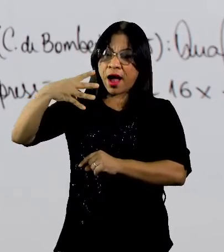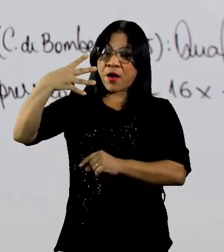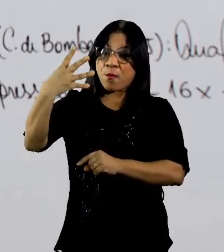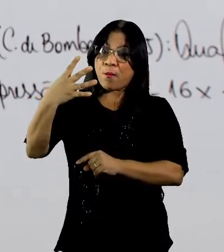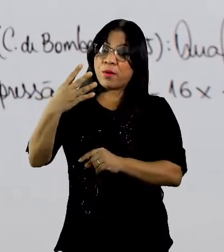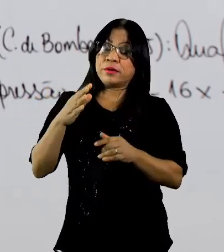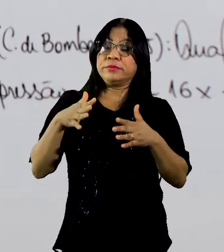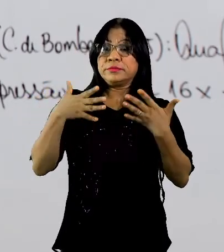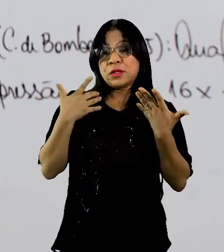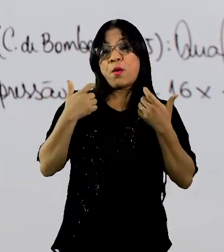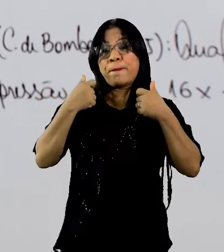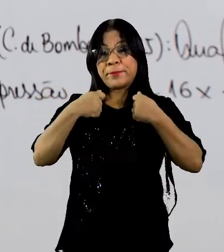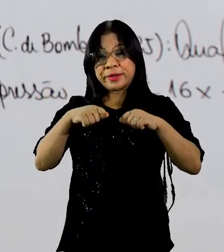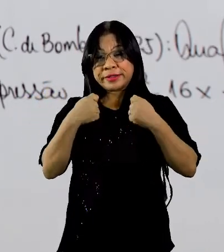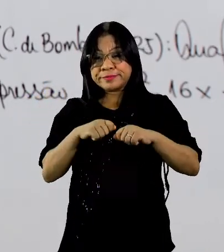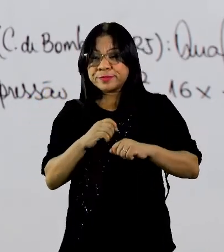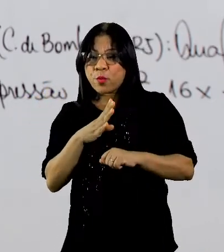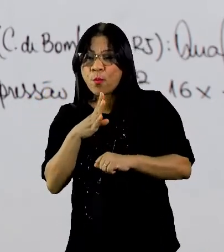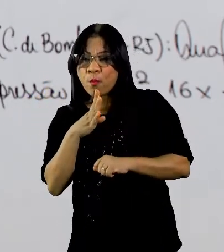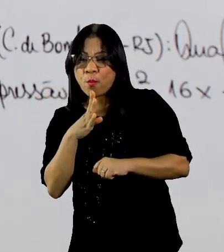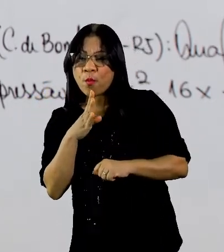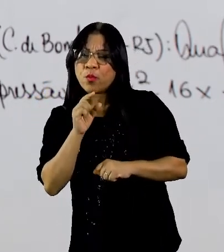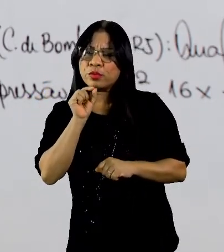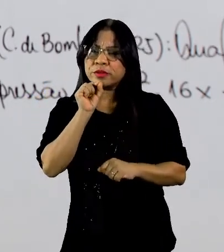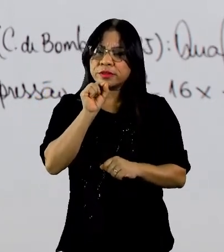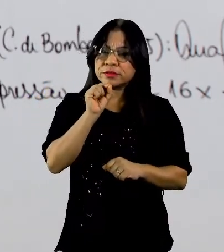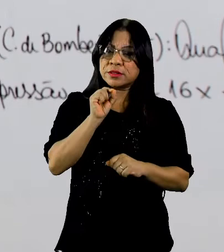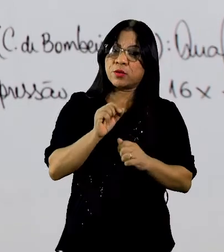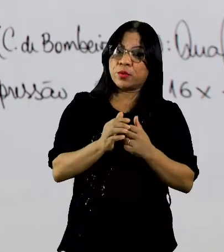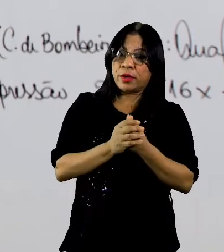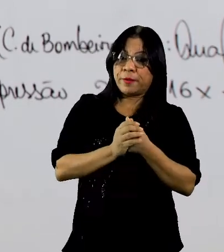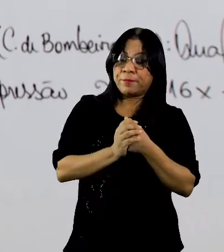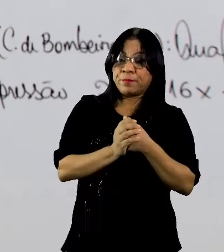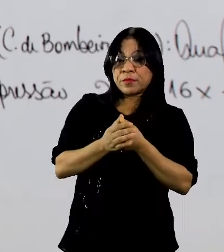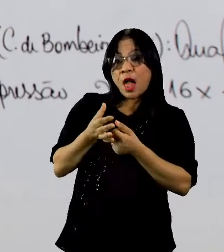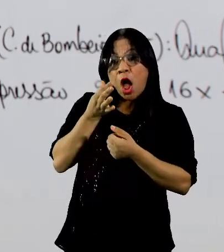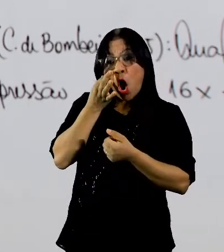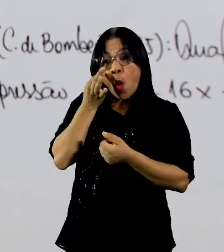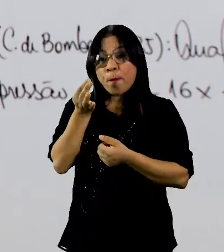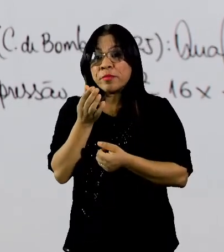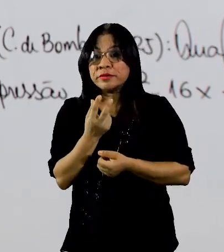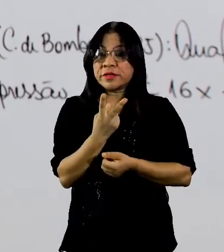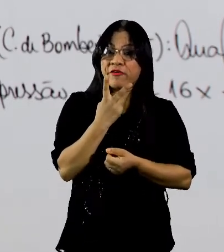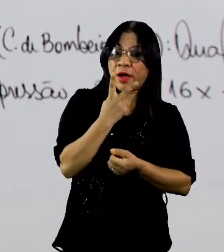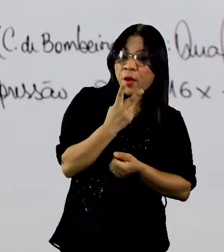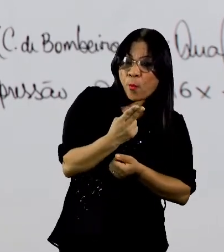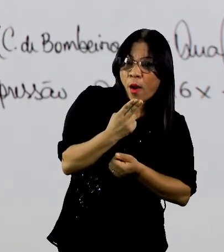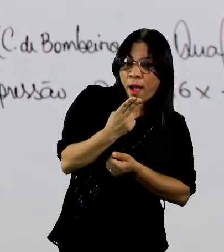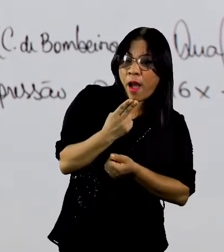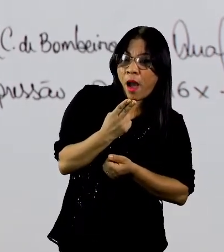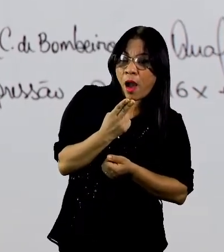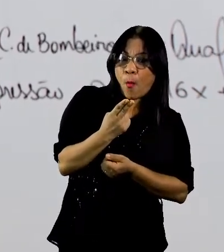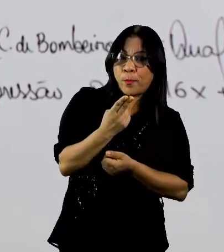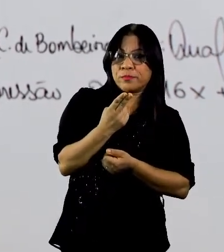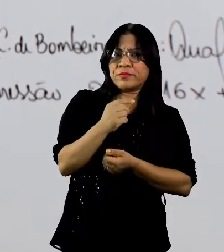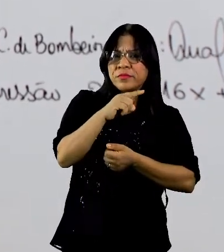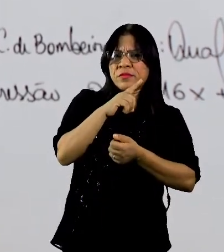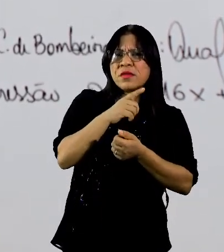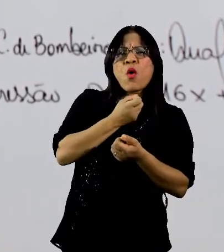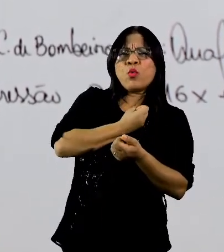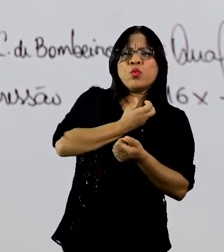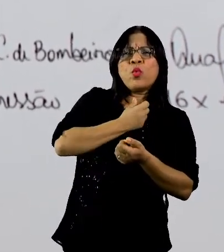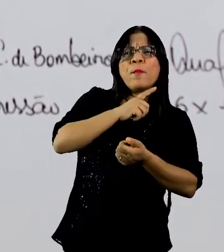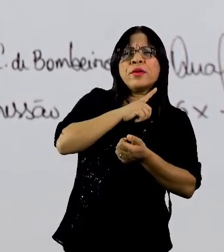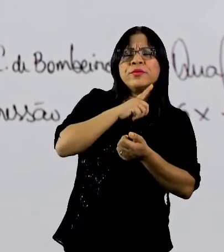preciso considerar isso. O que é que eu vou fazer? Eu vou juntar quem tem a elevado à quarta com quem tem